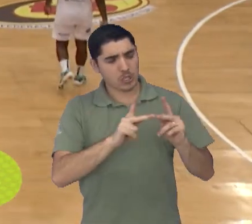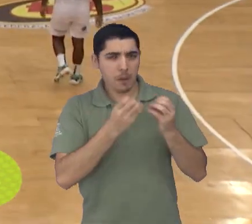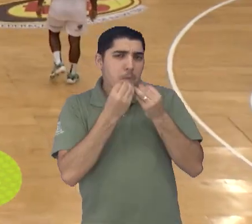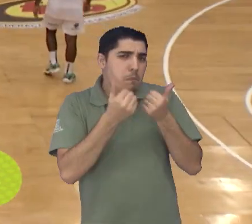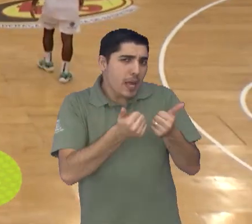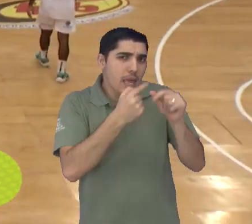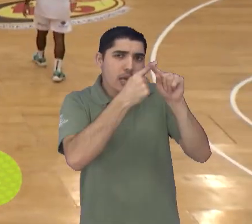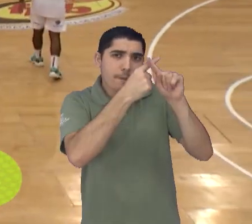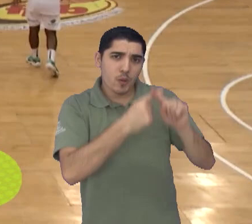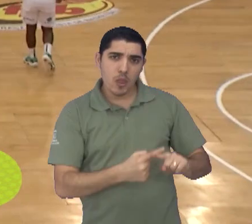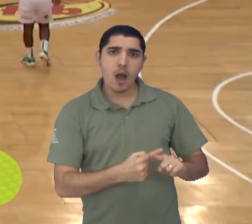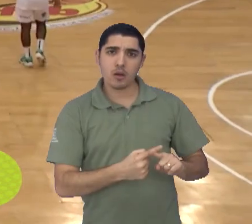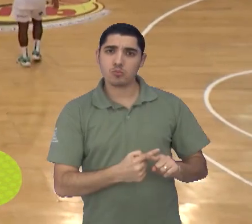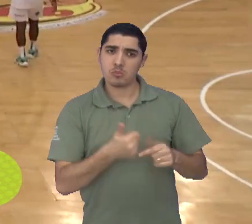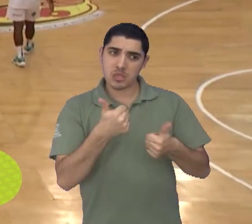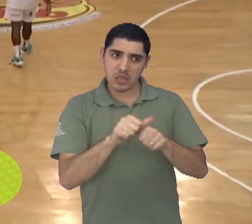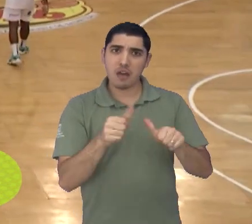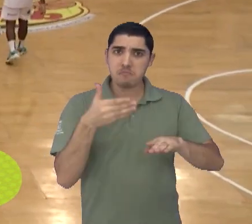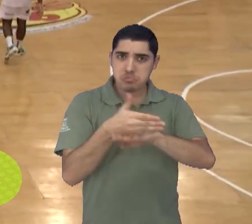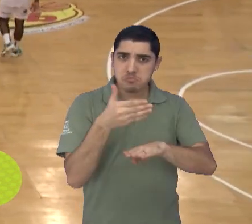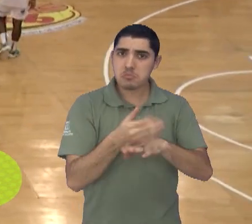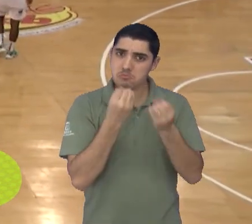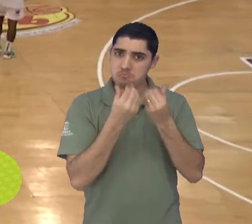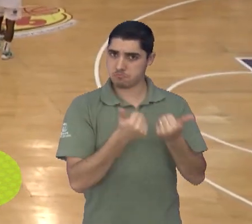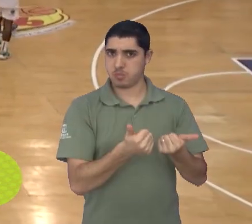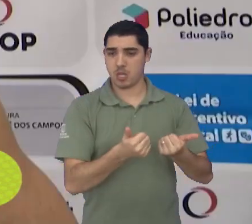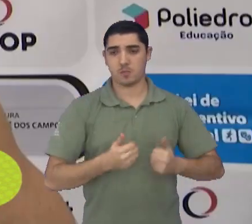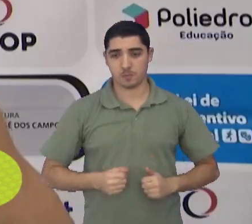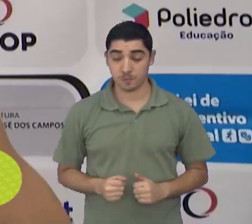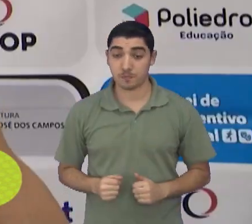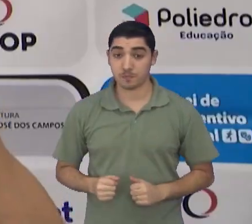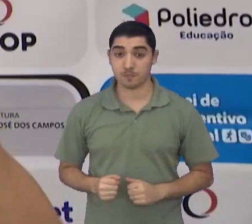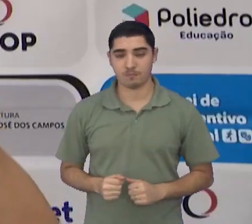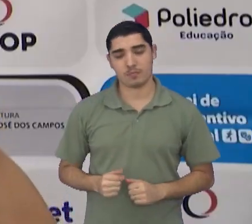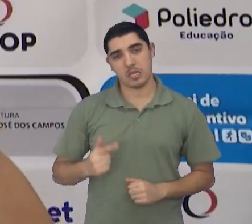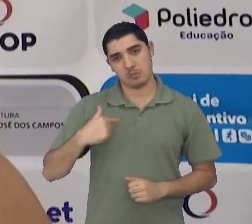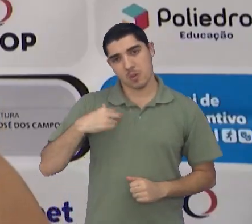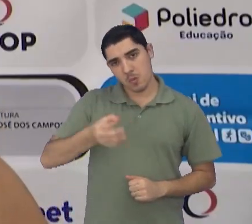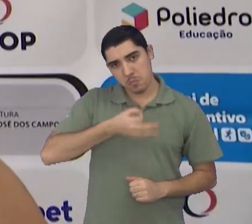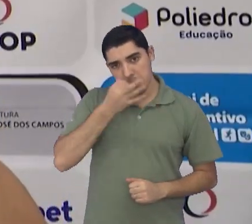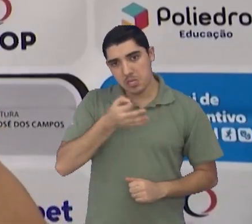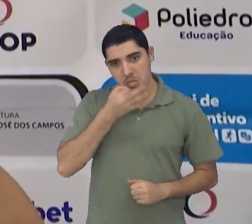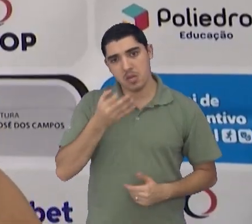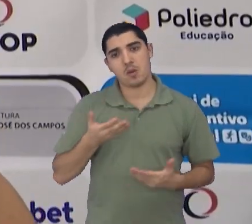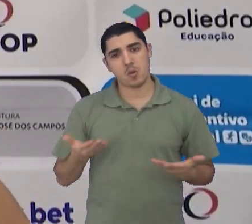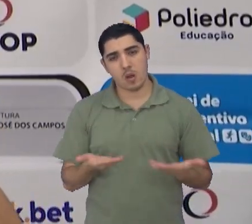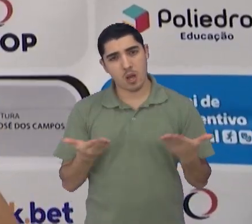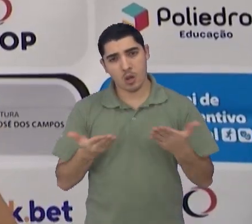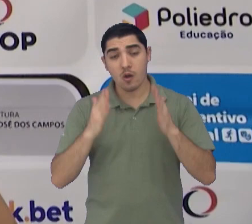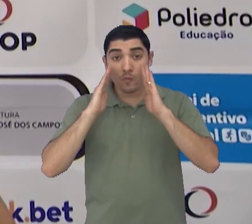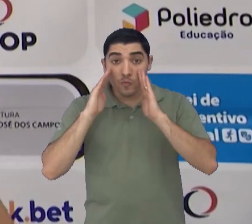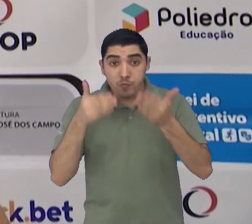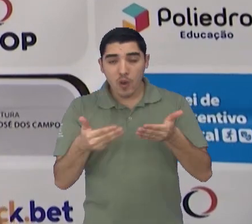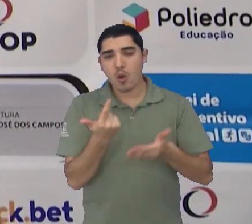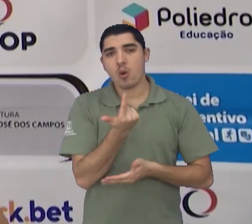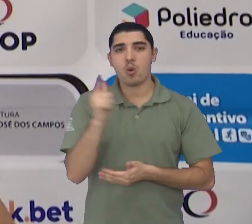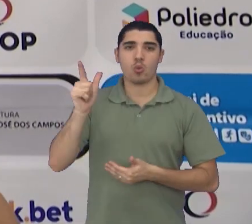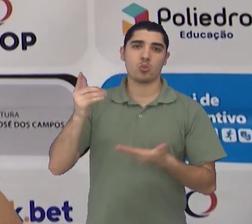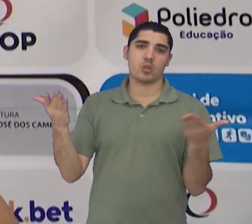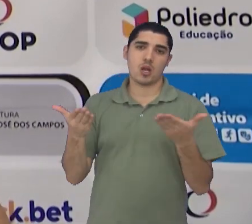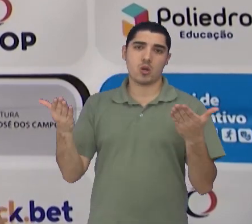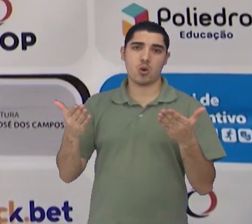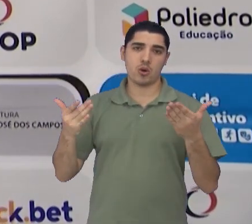José até o momento neste Campeonato Paulista de Basquete. Acho que agora é pensar no próximo, na próxima etapa,